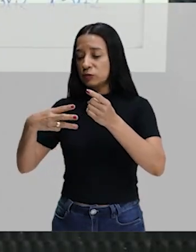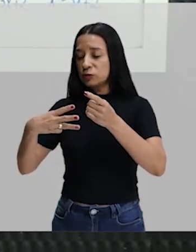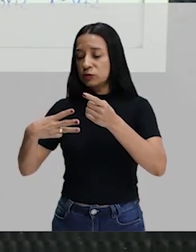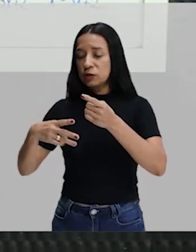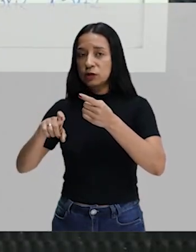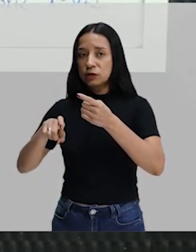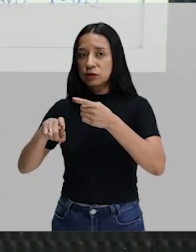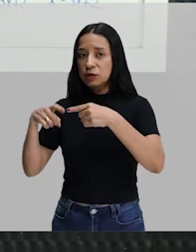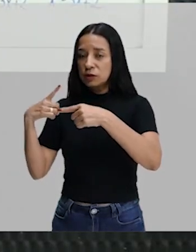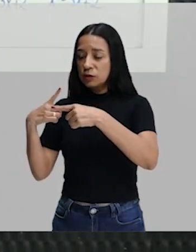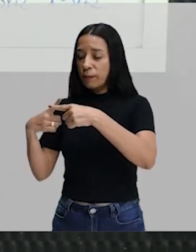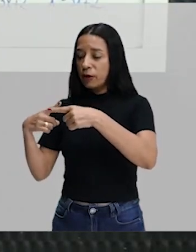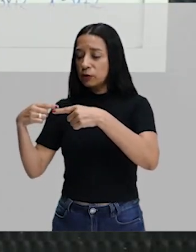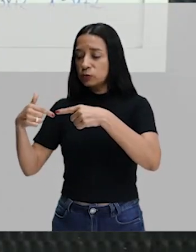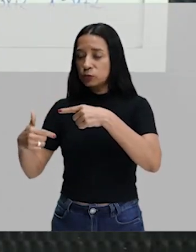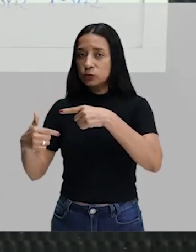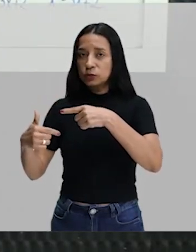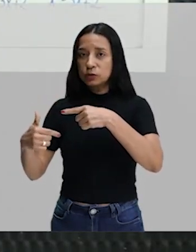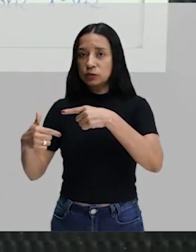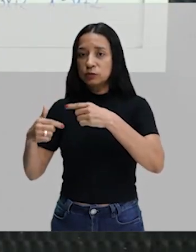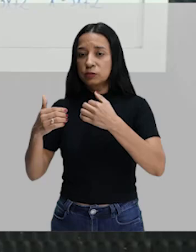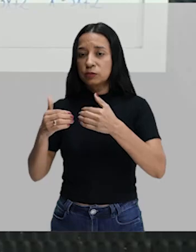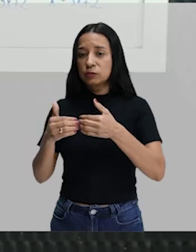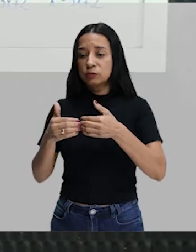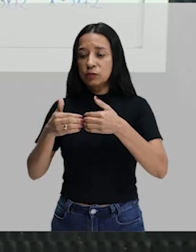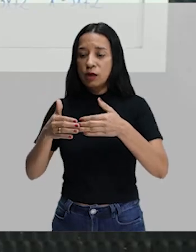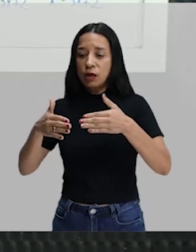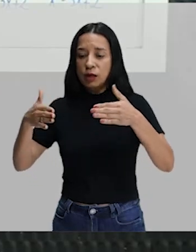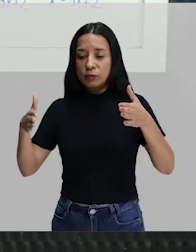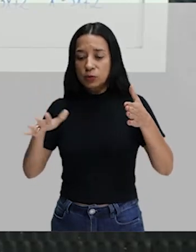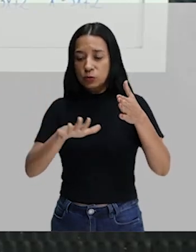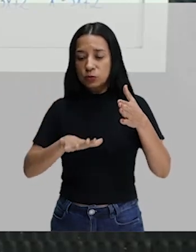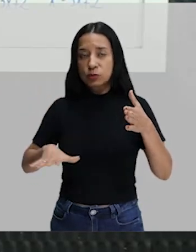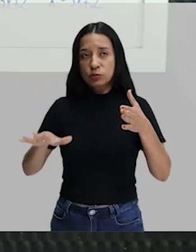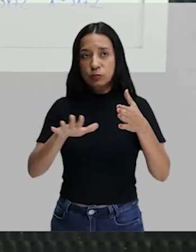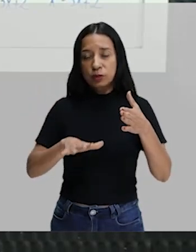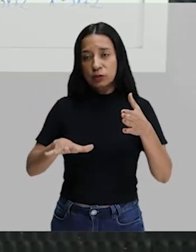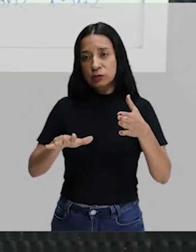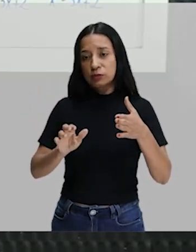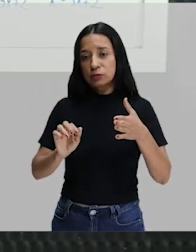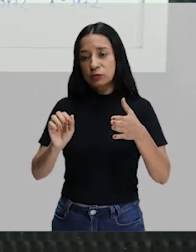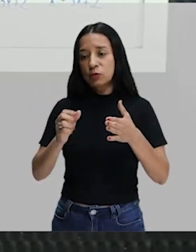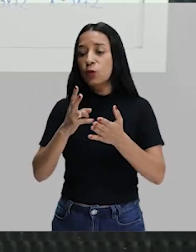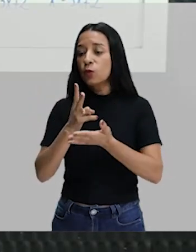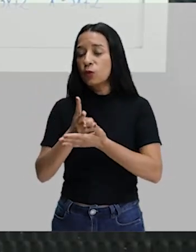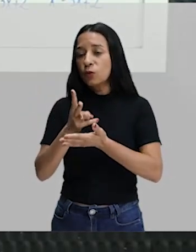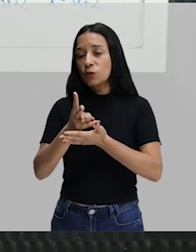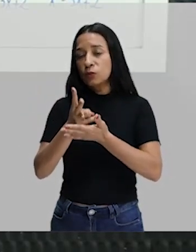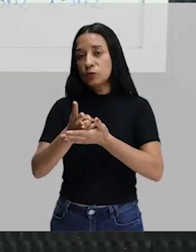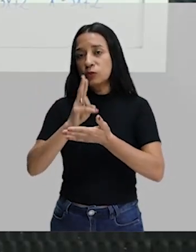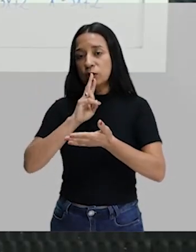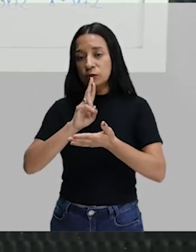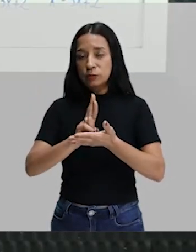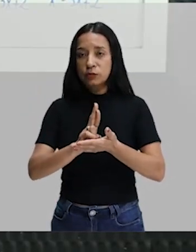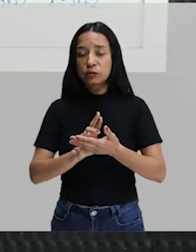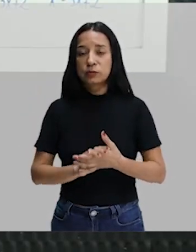Certinho? Vamos abrir aqui um espaço para a gente continuar a nossa